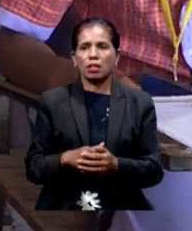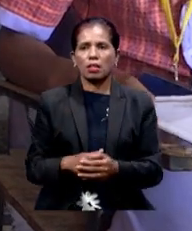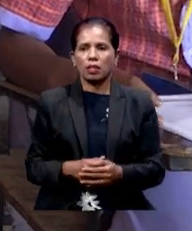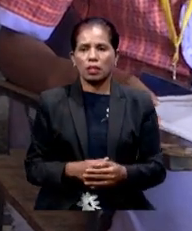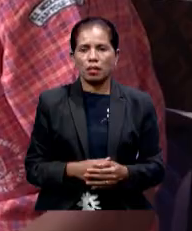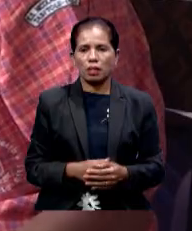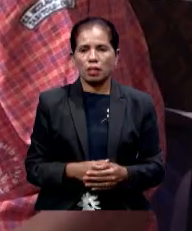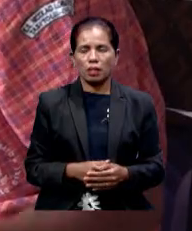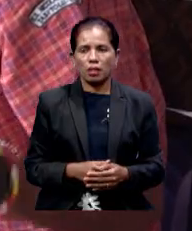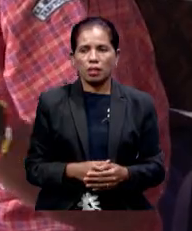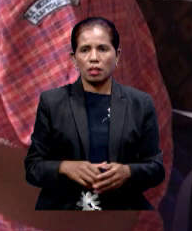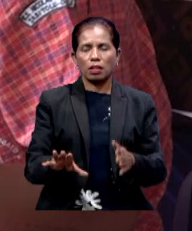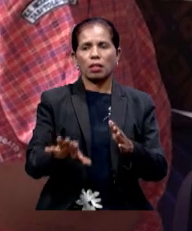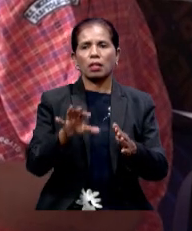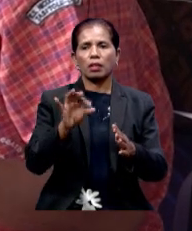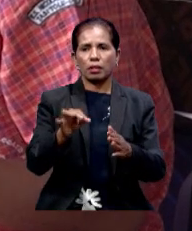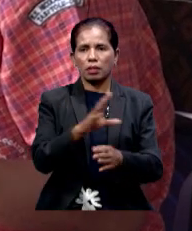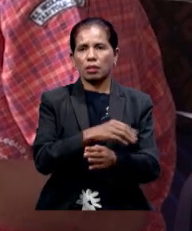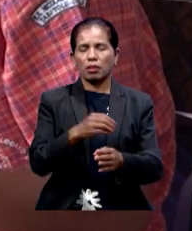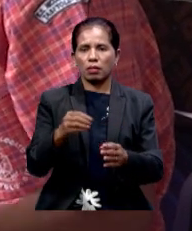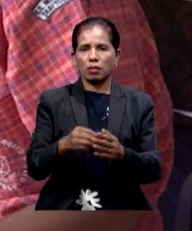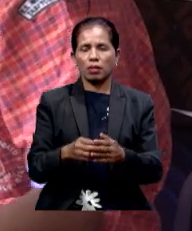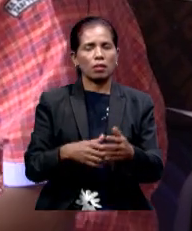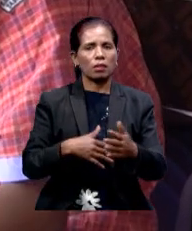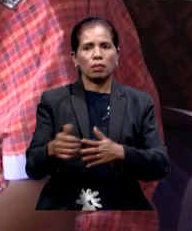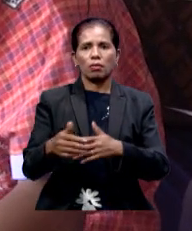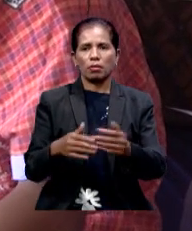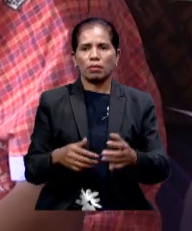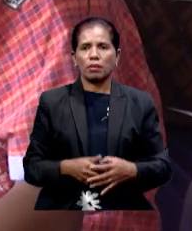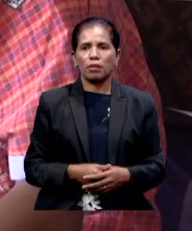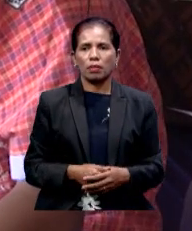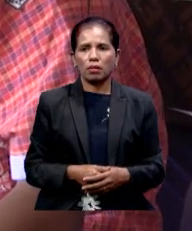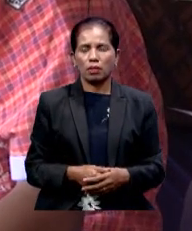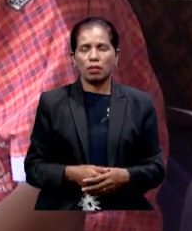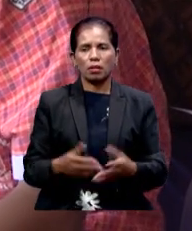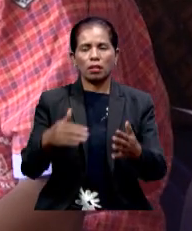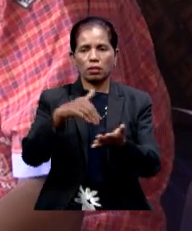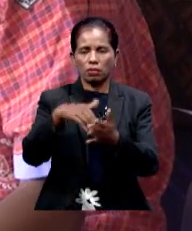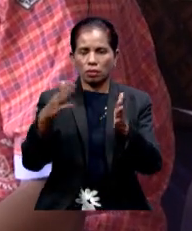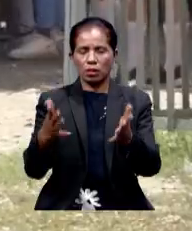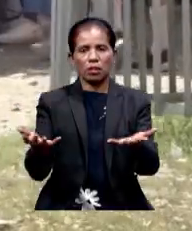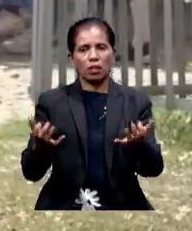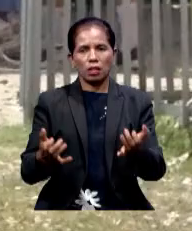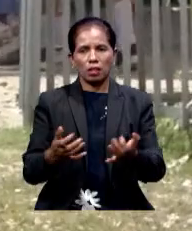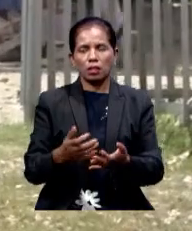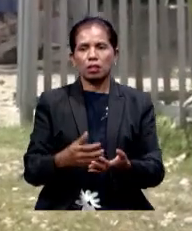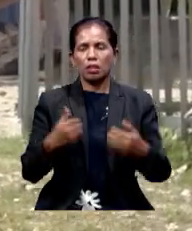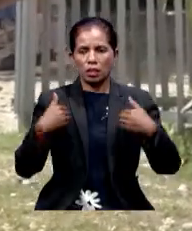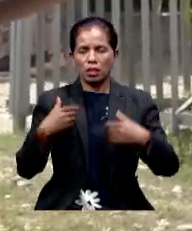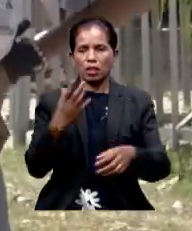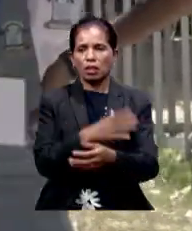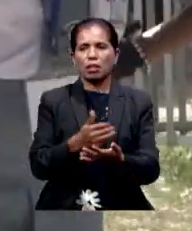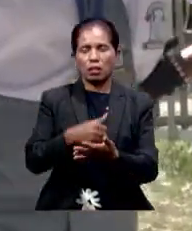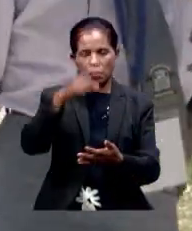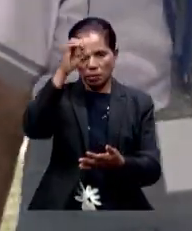né, e de sala penar, né, né, é conforme, né, se nem a cara, se nem sorte ali, nem a lá tem, mas